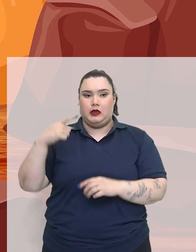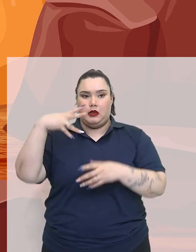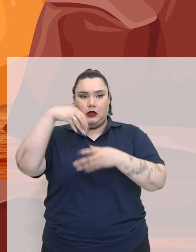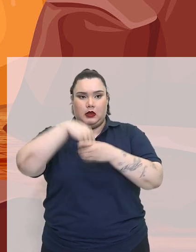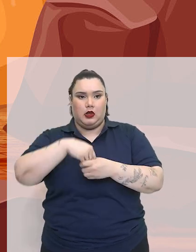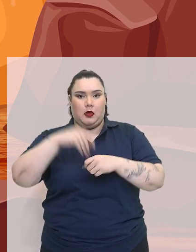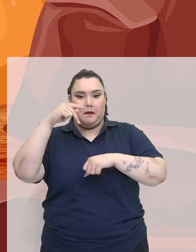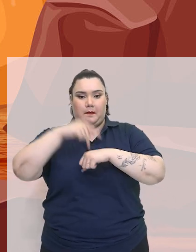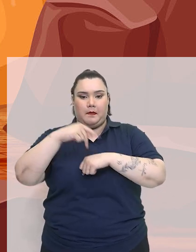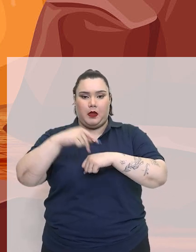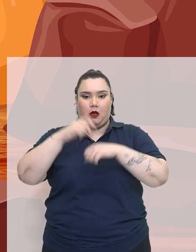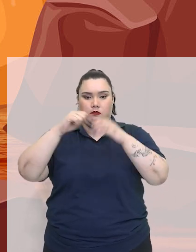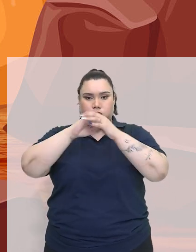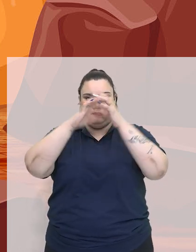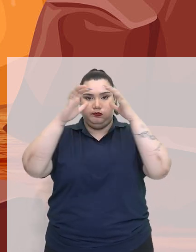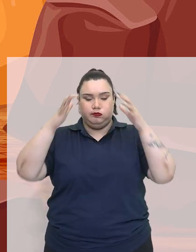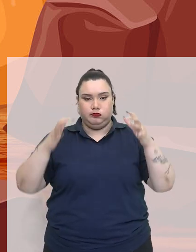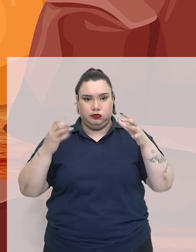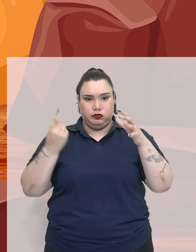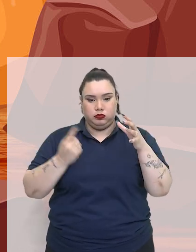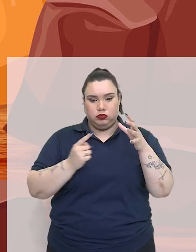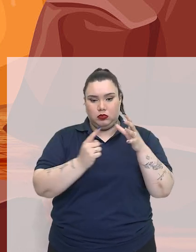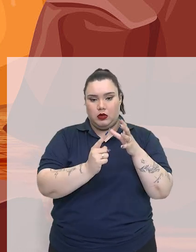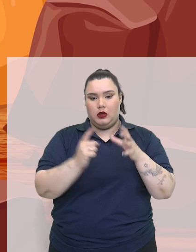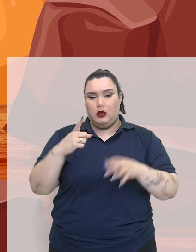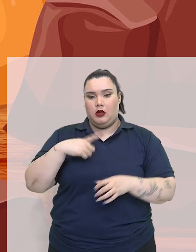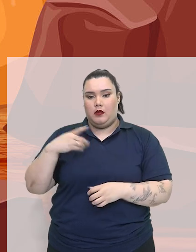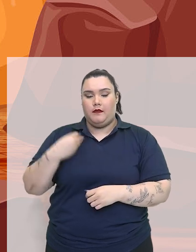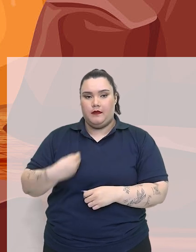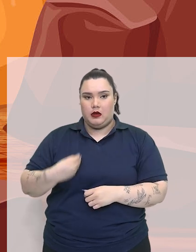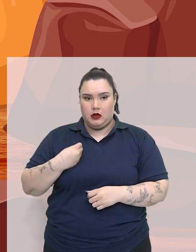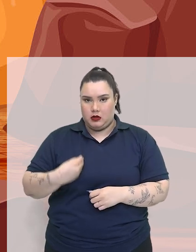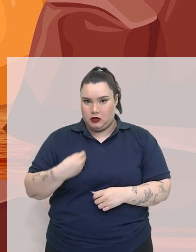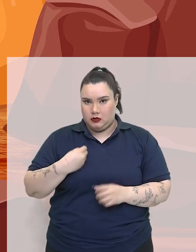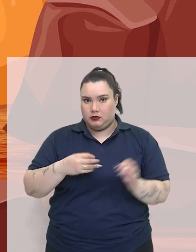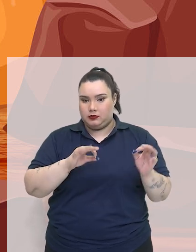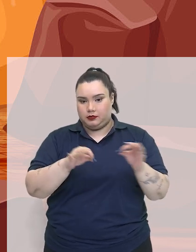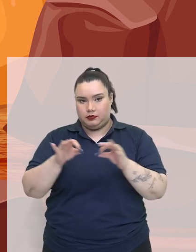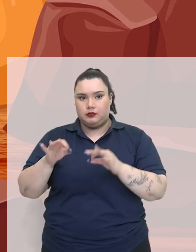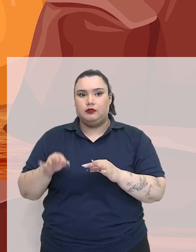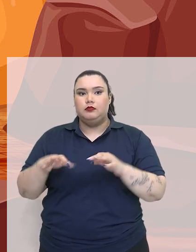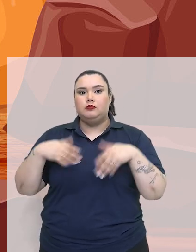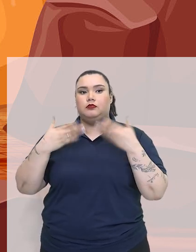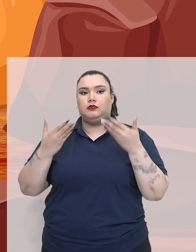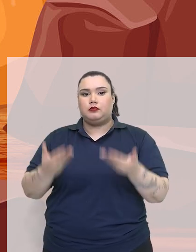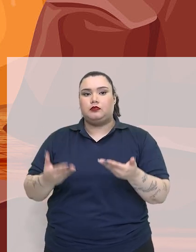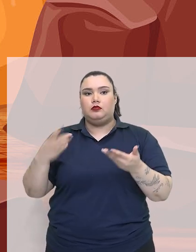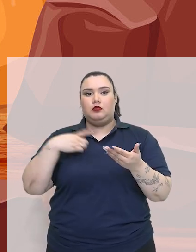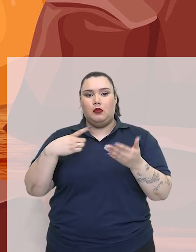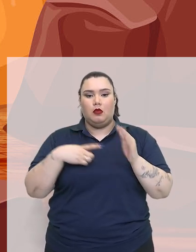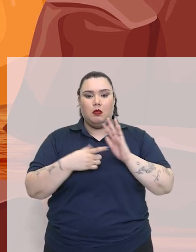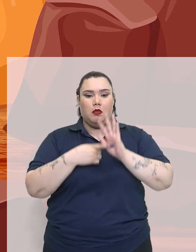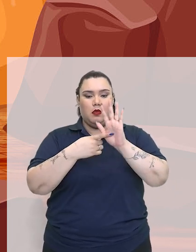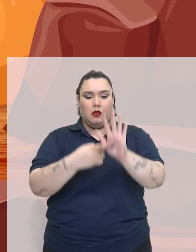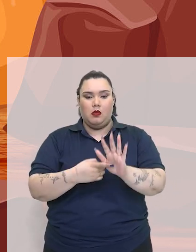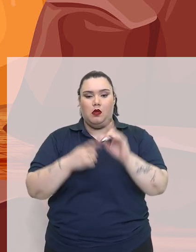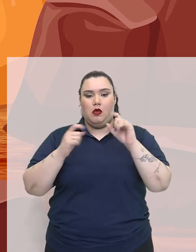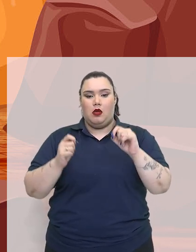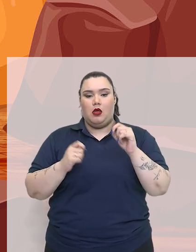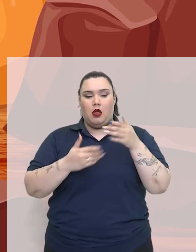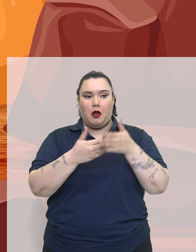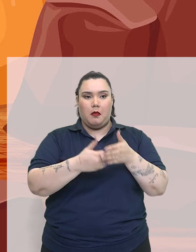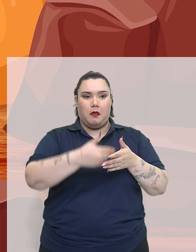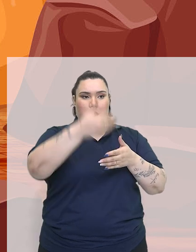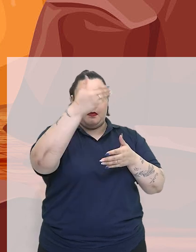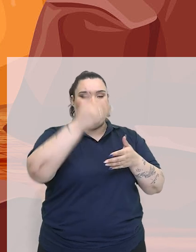cavernas, que tinham ali um cotidiano, uma vivência, né? Então, eles fazem esse registro nas